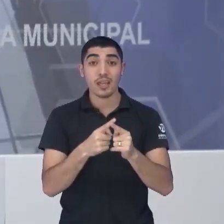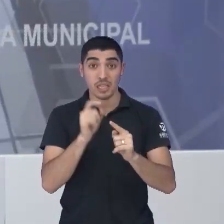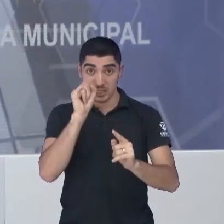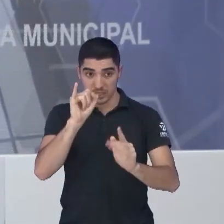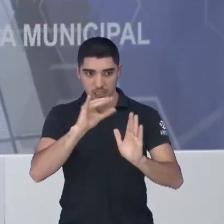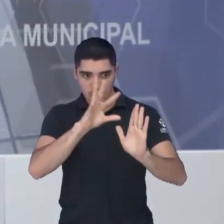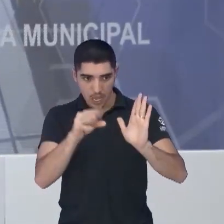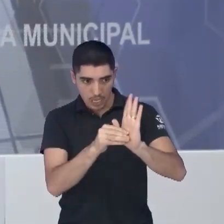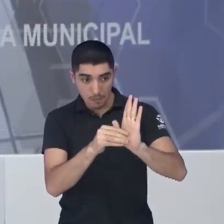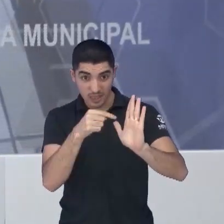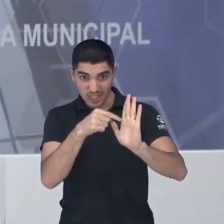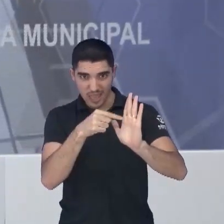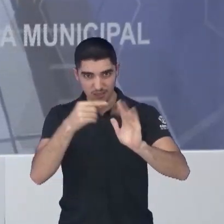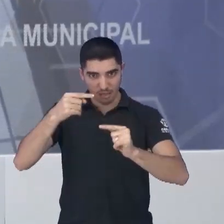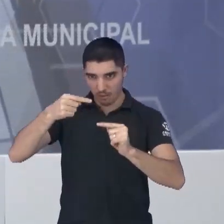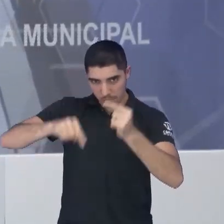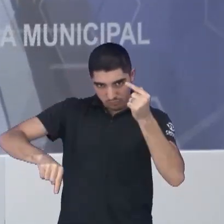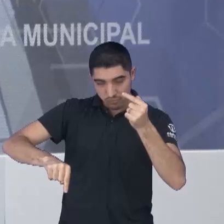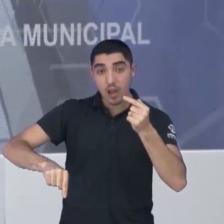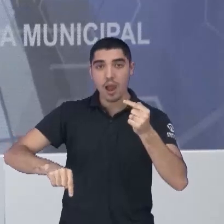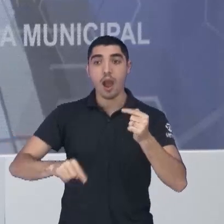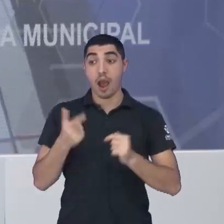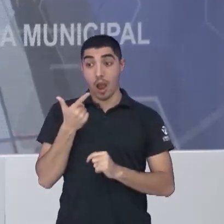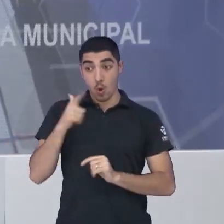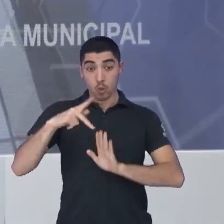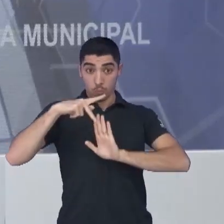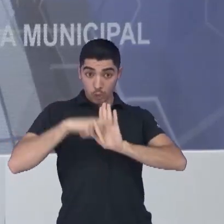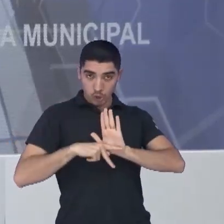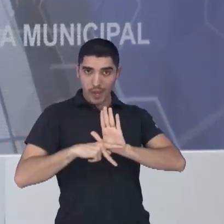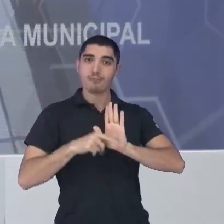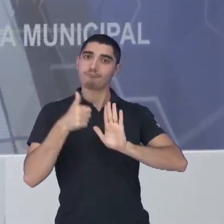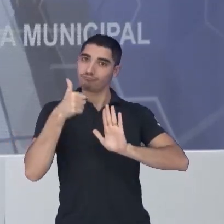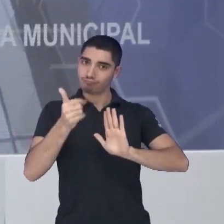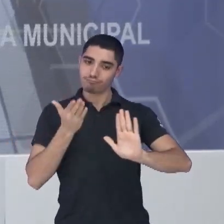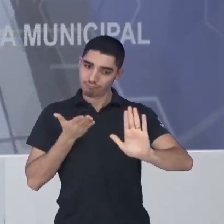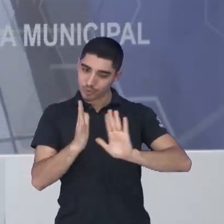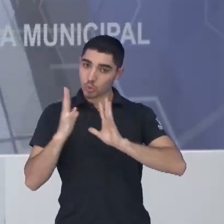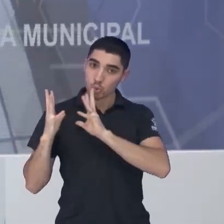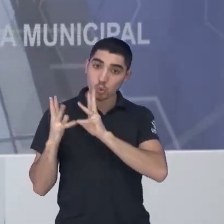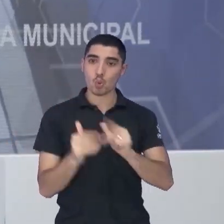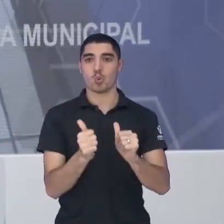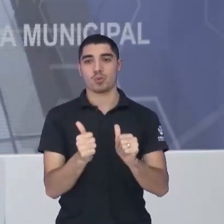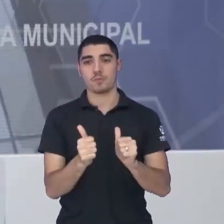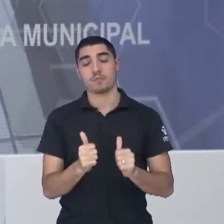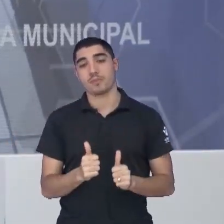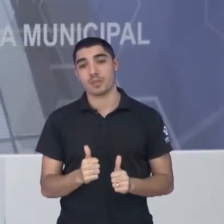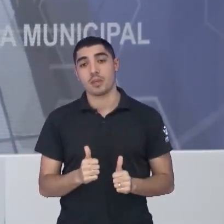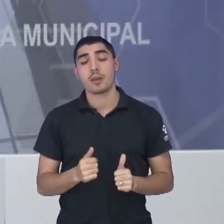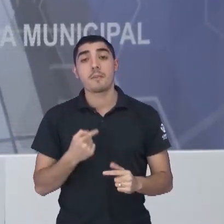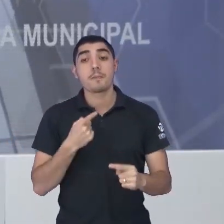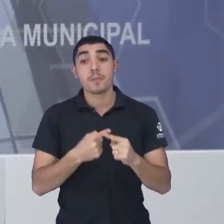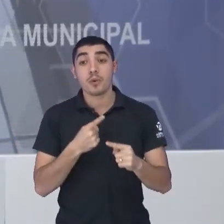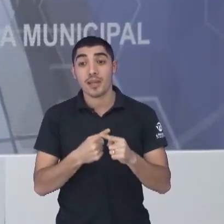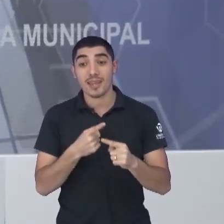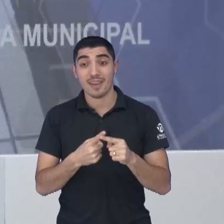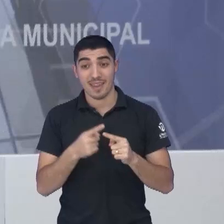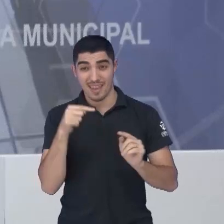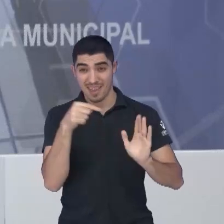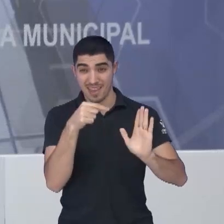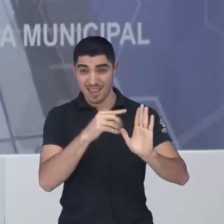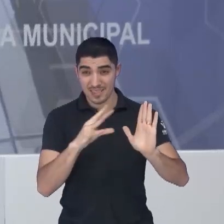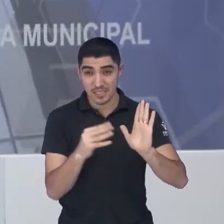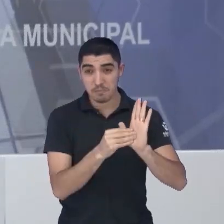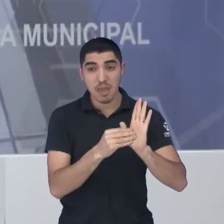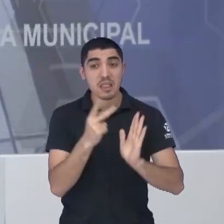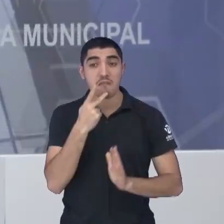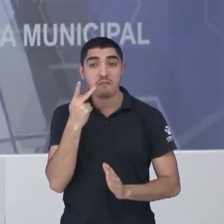ser votado no plenário e daí voto favorável. E eu peço voto contrário à emenda, porque a emenda elimina desde a previsão da